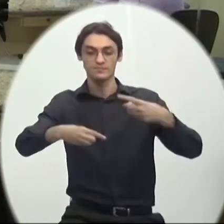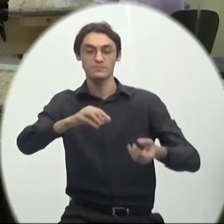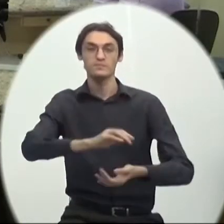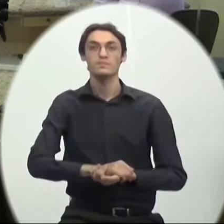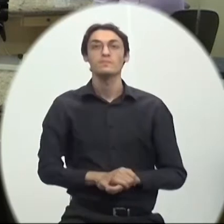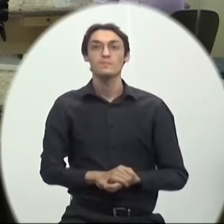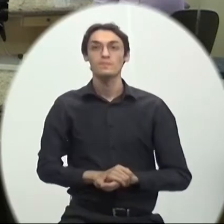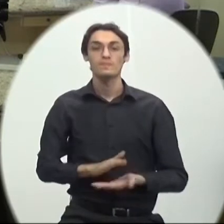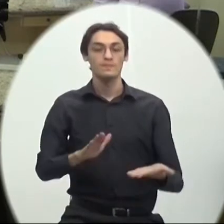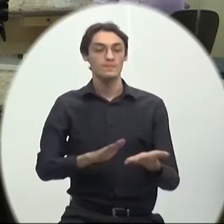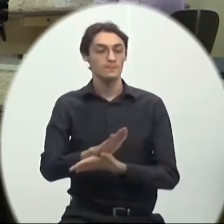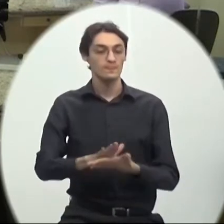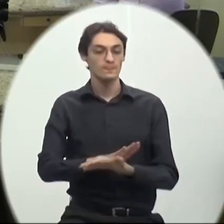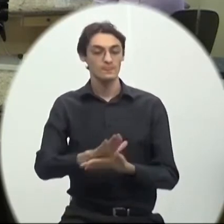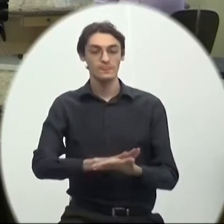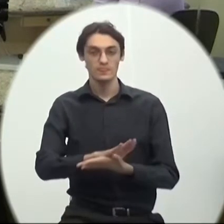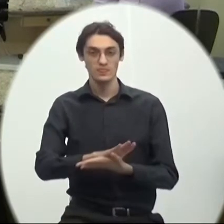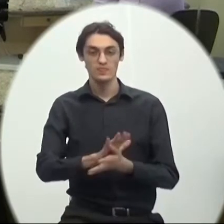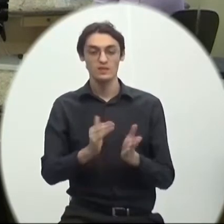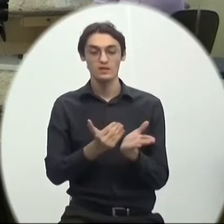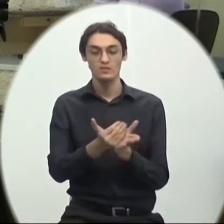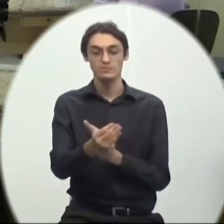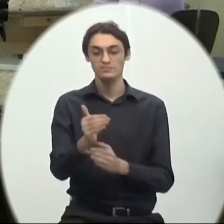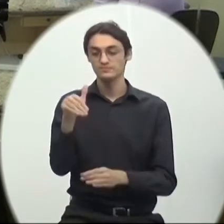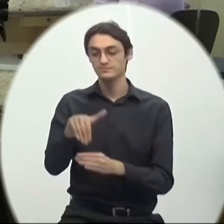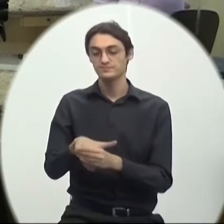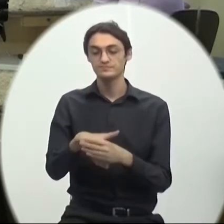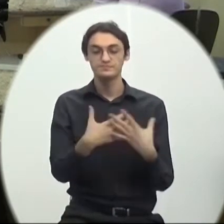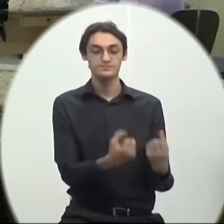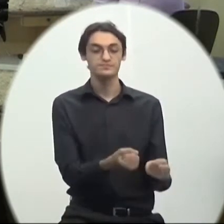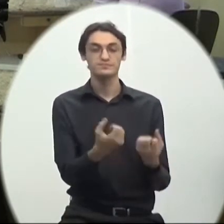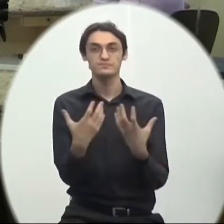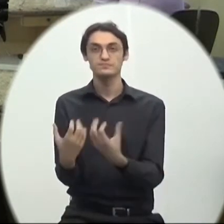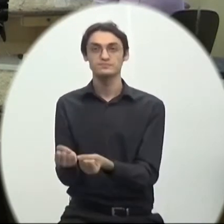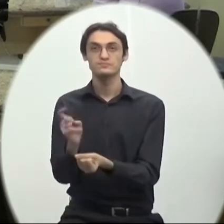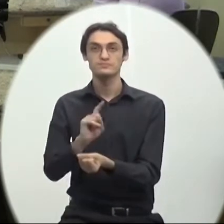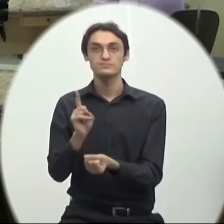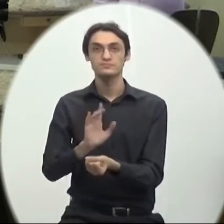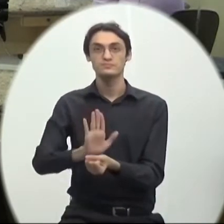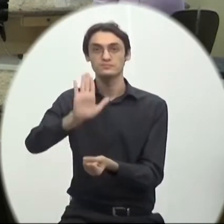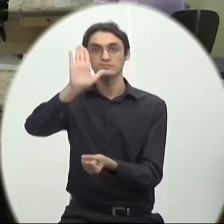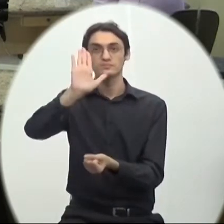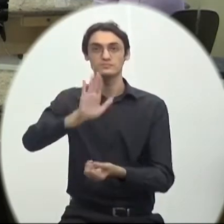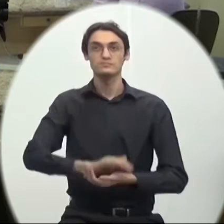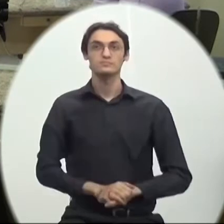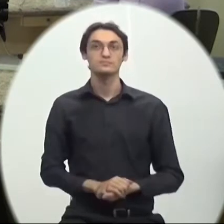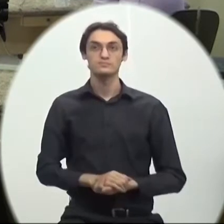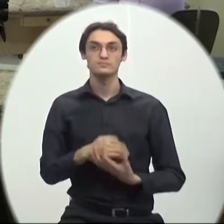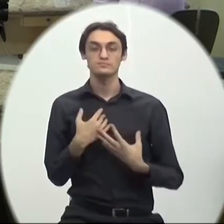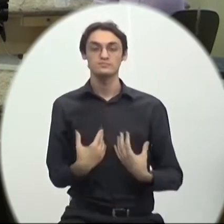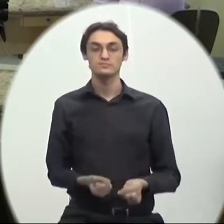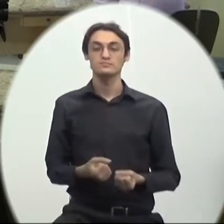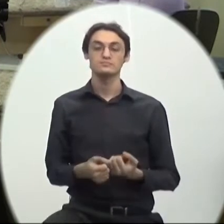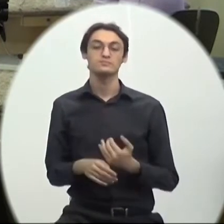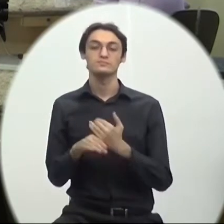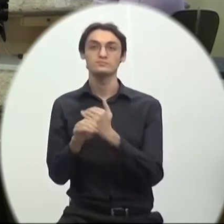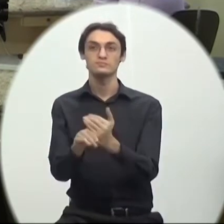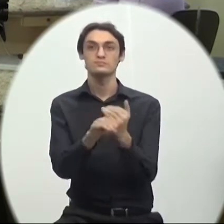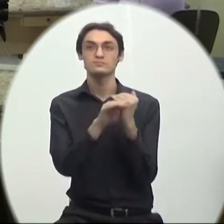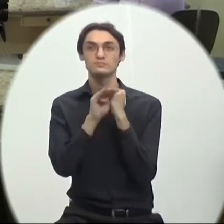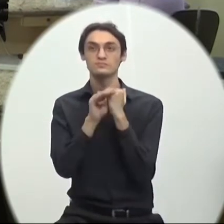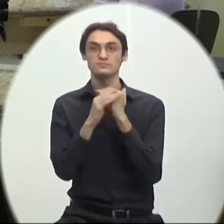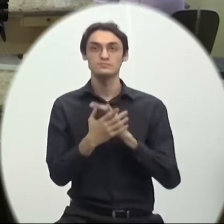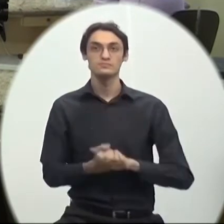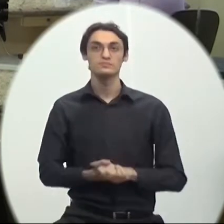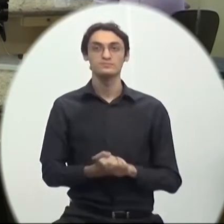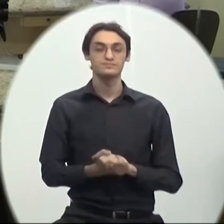Não havendo quem queira discutir, o requerimento está em votação. Os favoráveis permaneçam como estão. Os contrários se manifestem. Aprovado